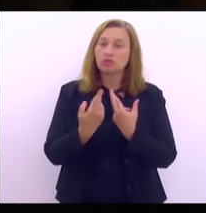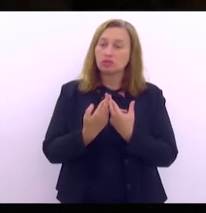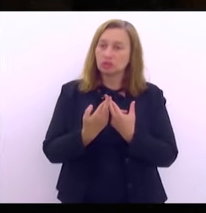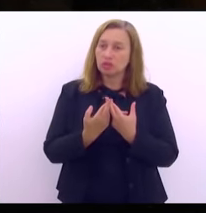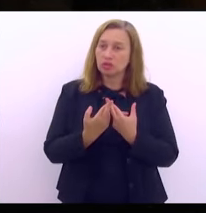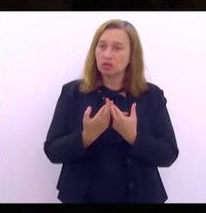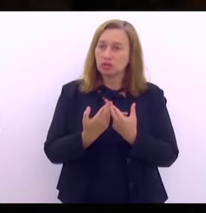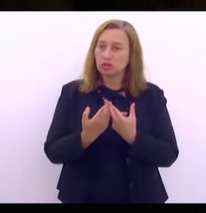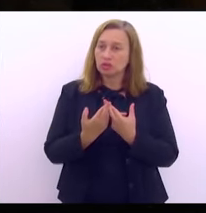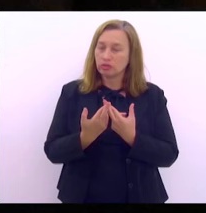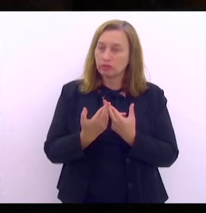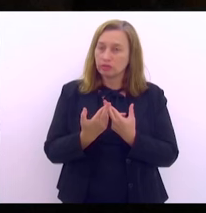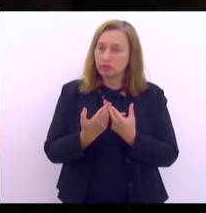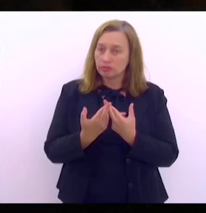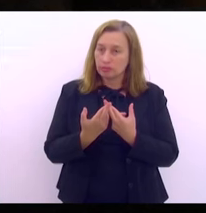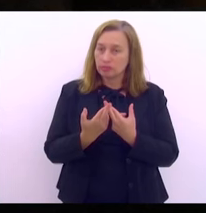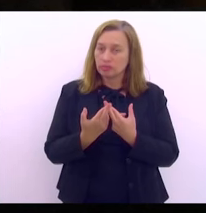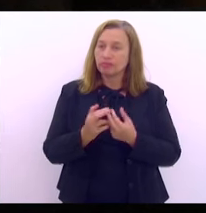em conferência